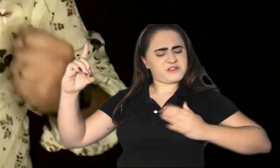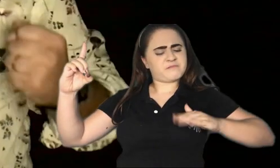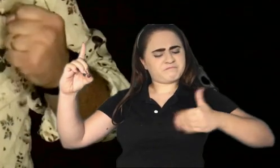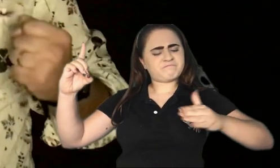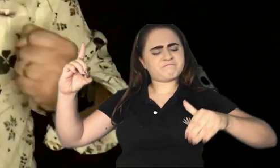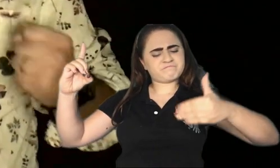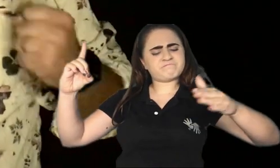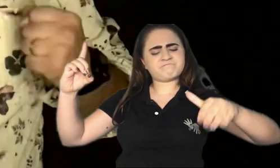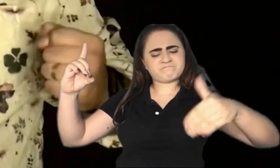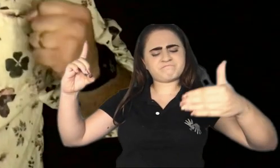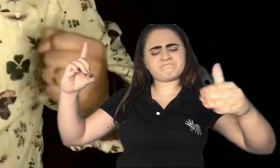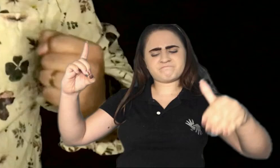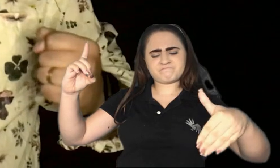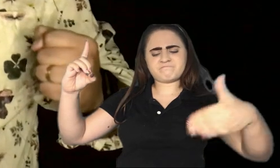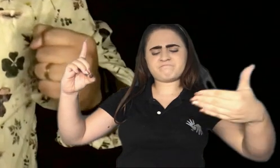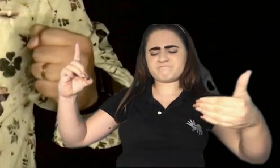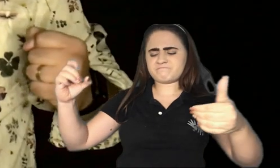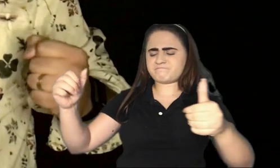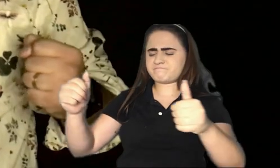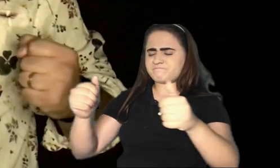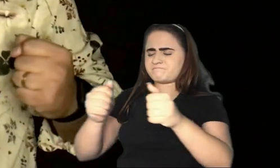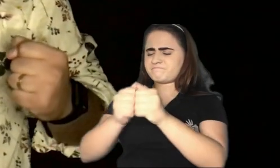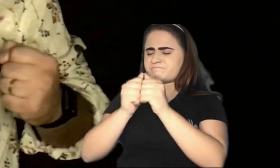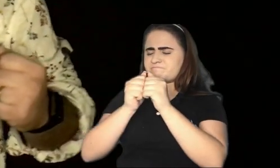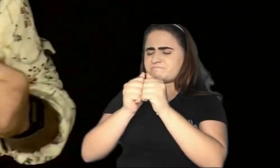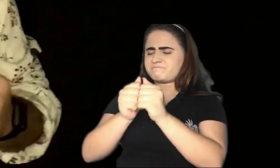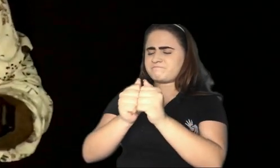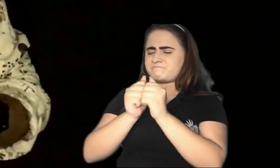eu quero viver pra ti, Senhor.